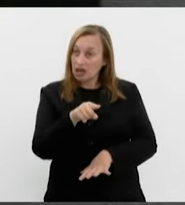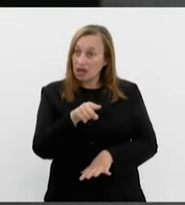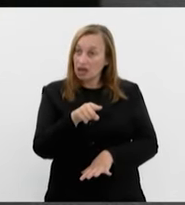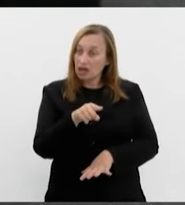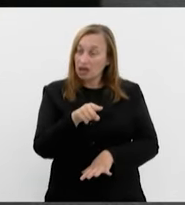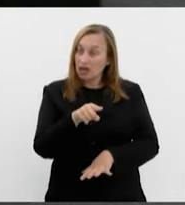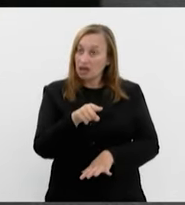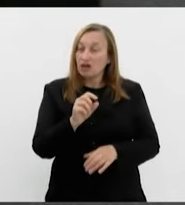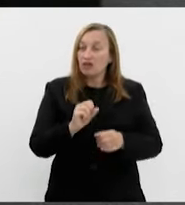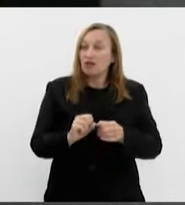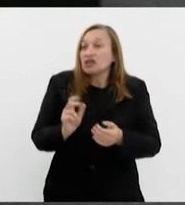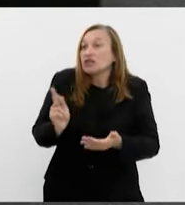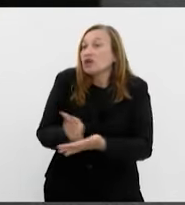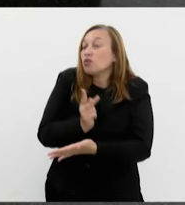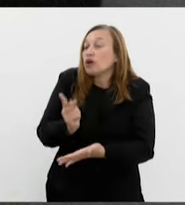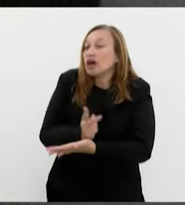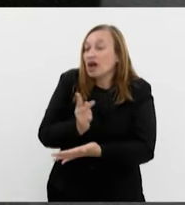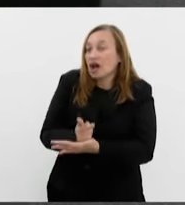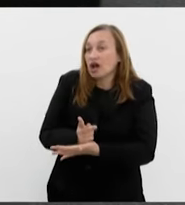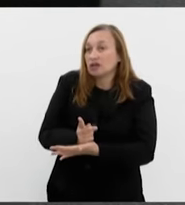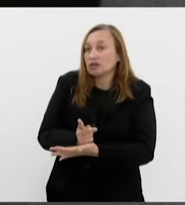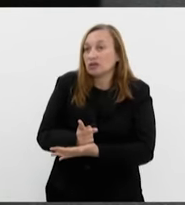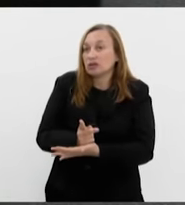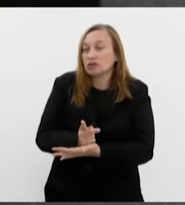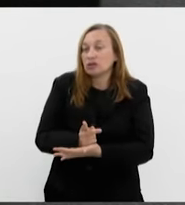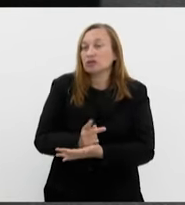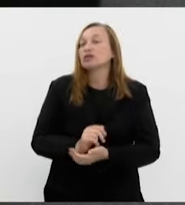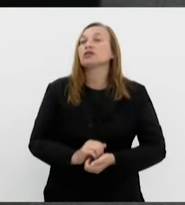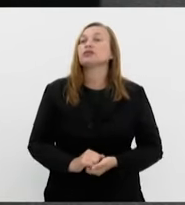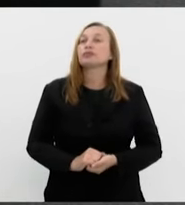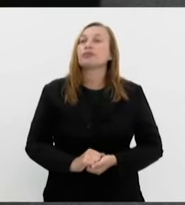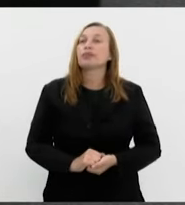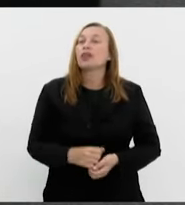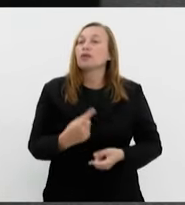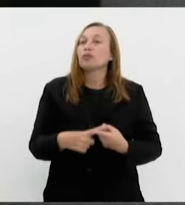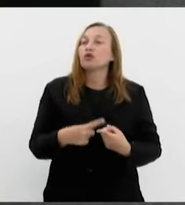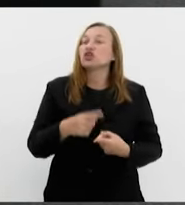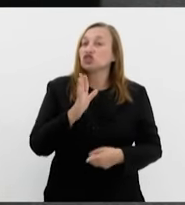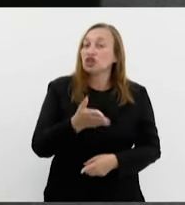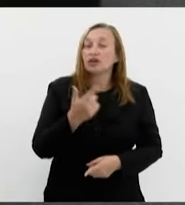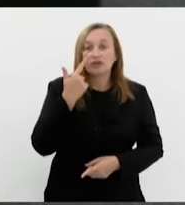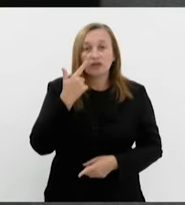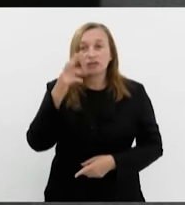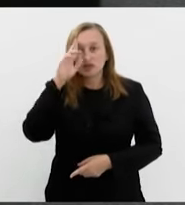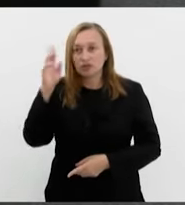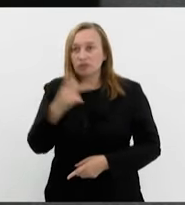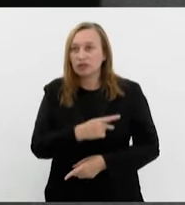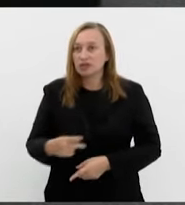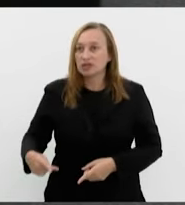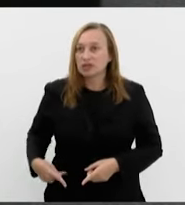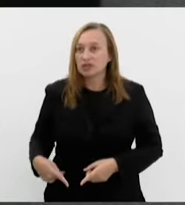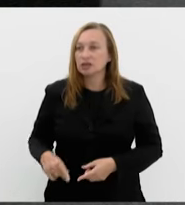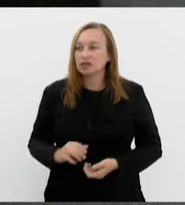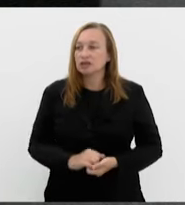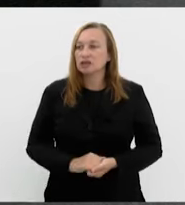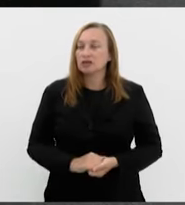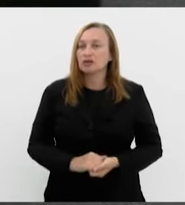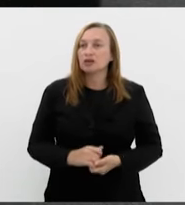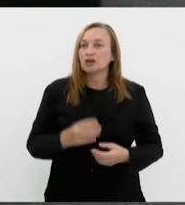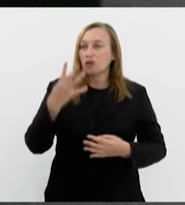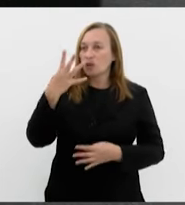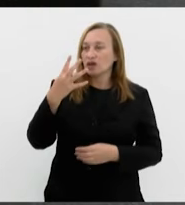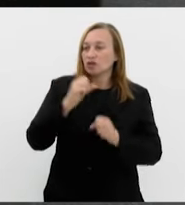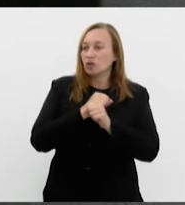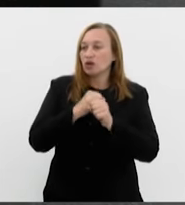Polícia Militar e se posicione politicamente, porque nós já vimos, presidente, que ao longo desses últimos 4 anos do